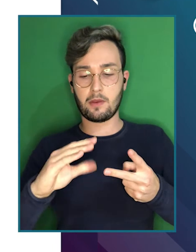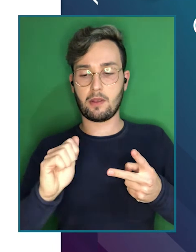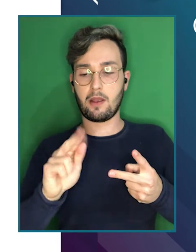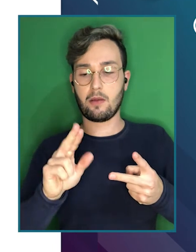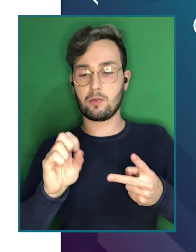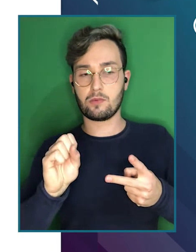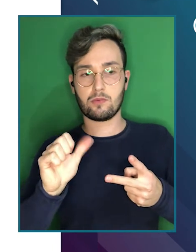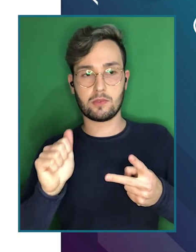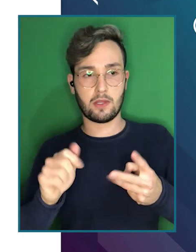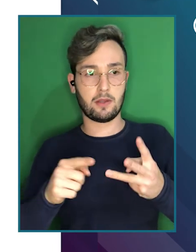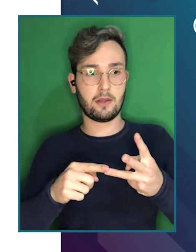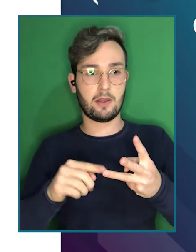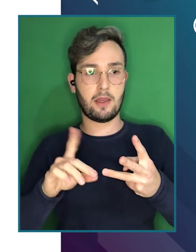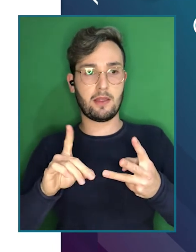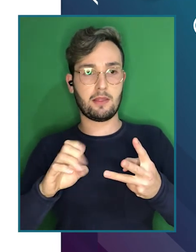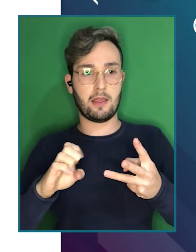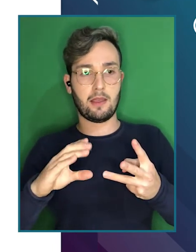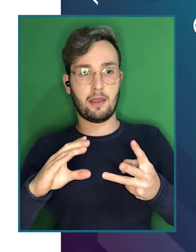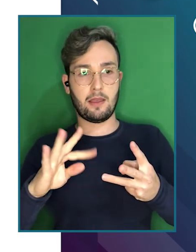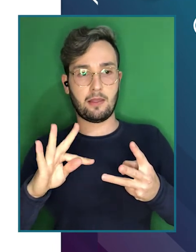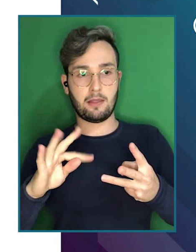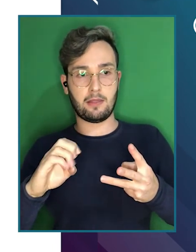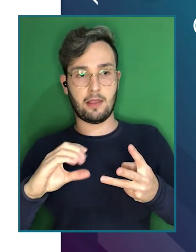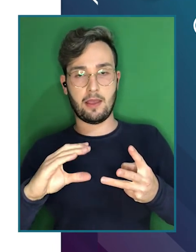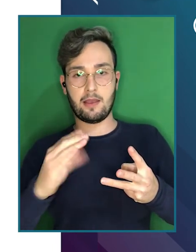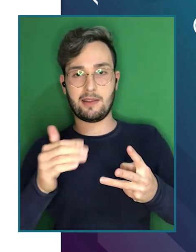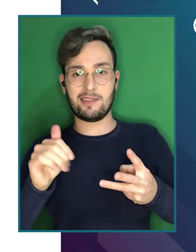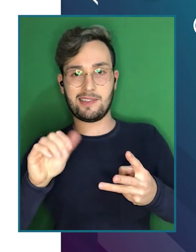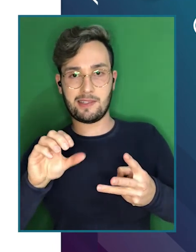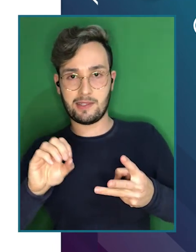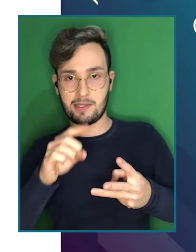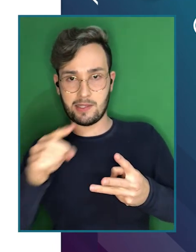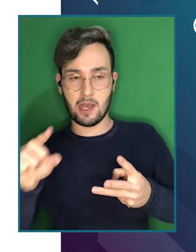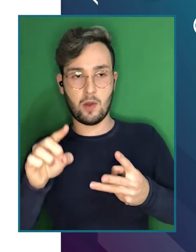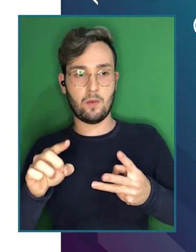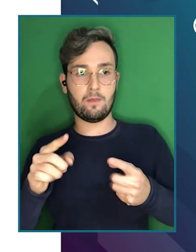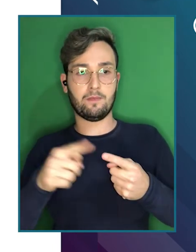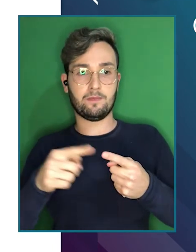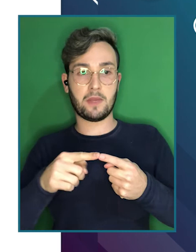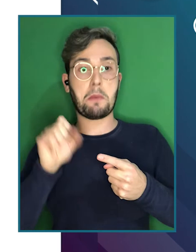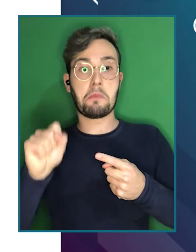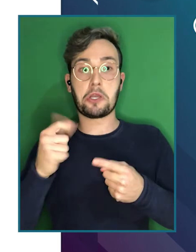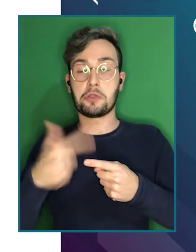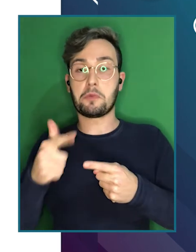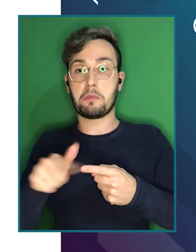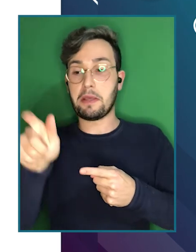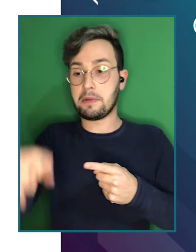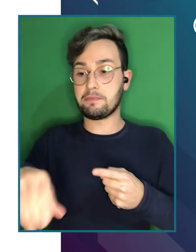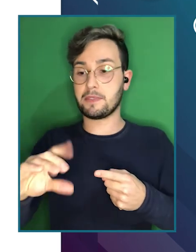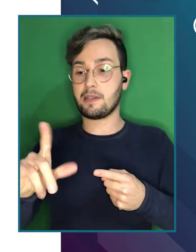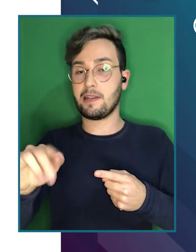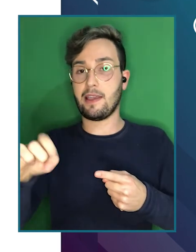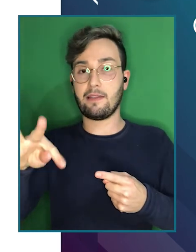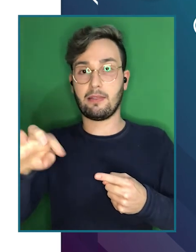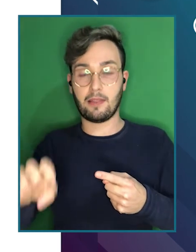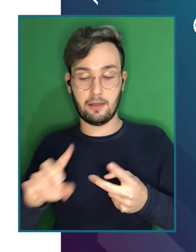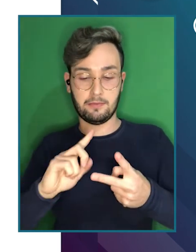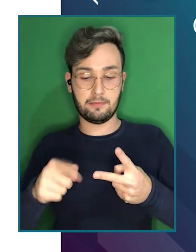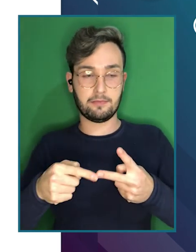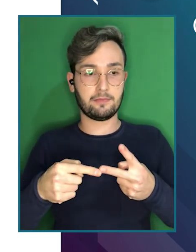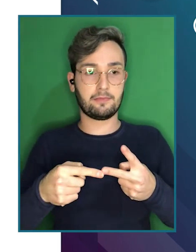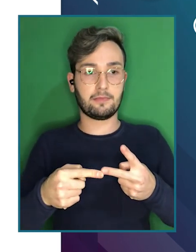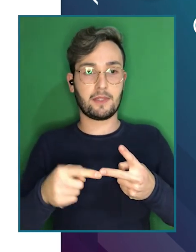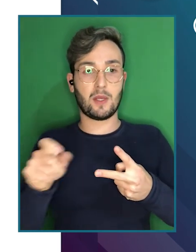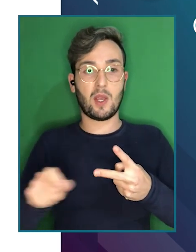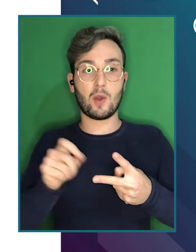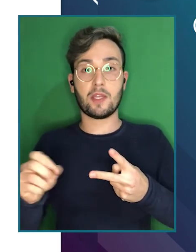causa e detecção. Efeito é a consequência que a falha pode causar ao cliente. Causa